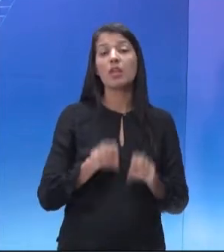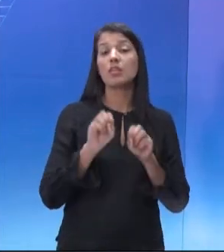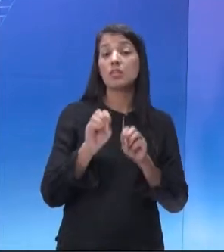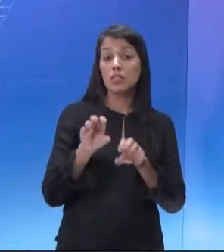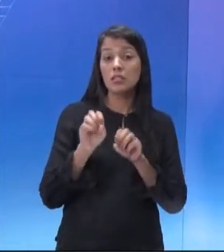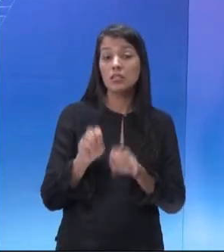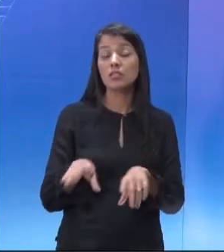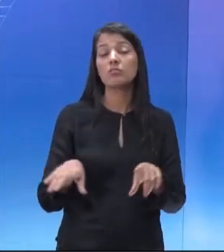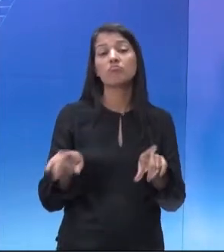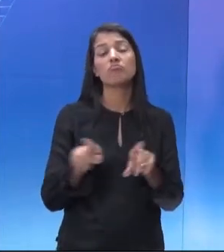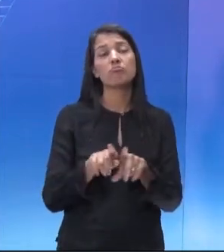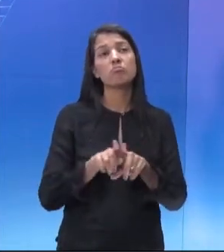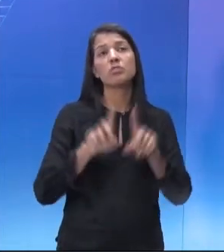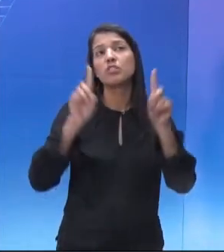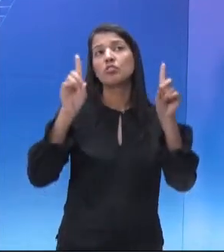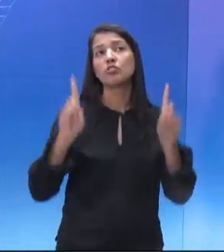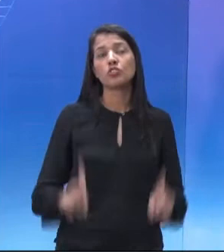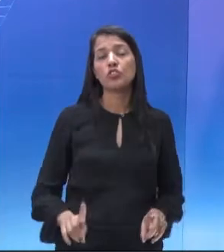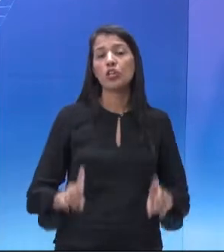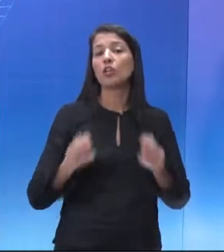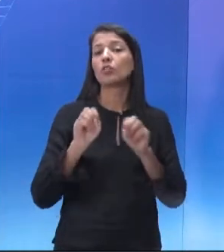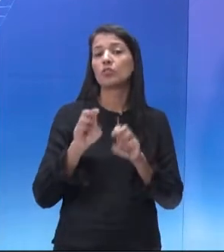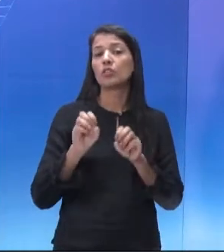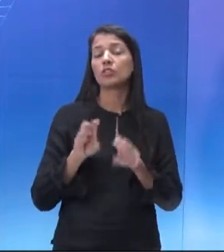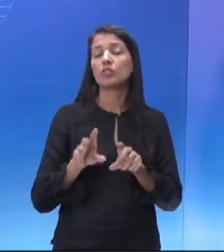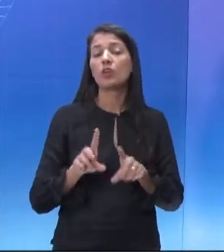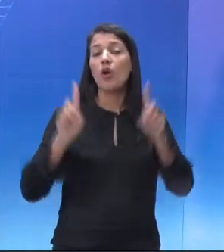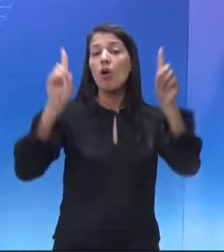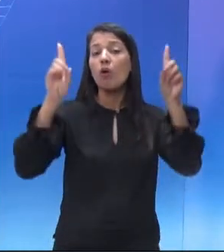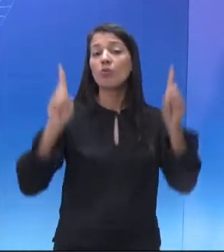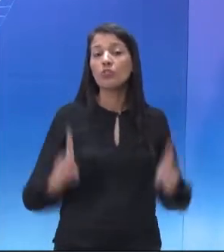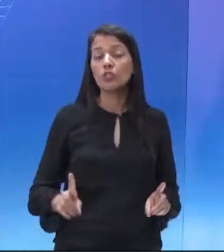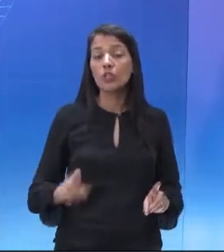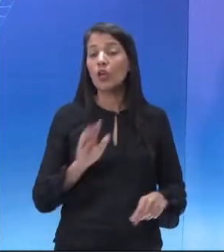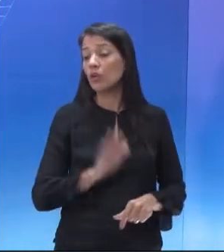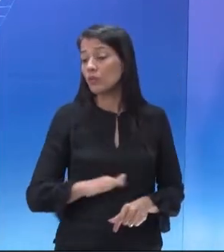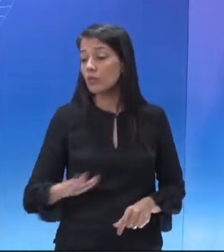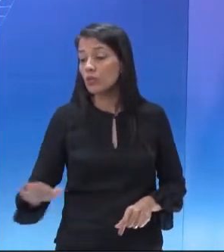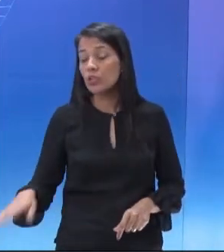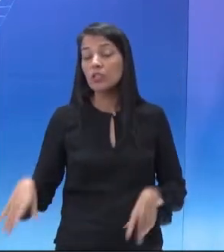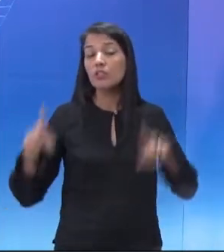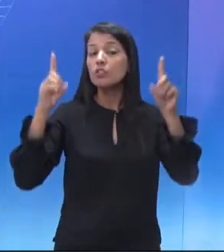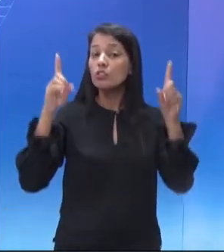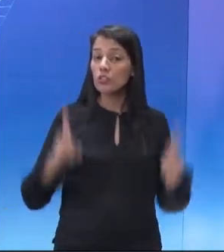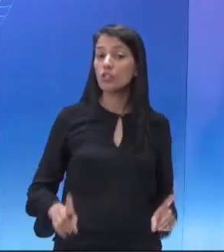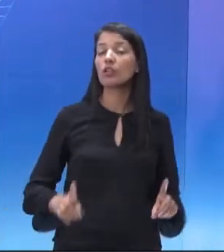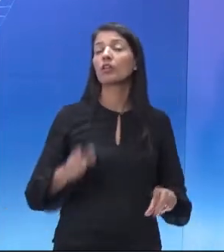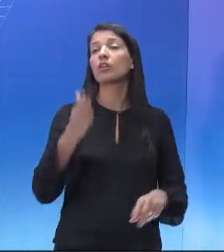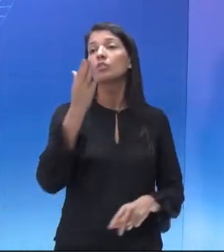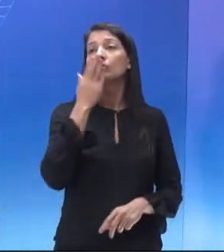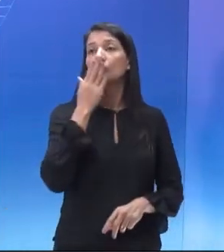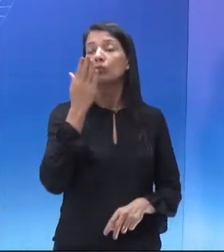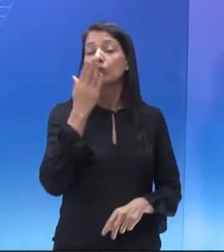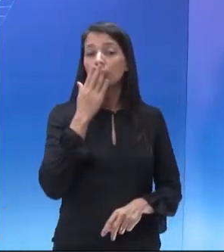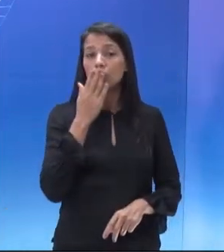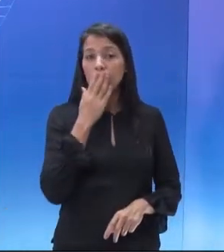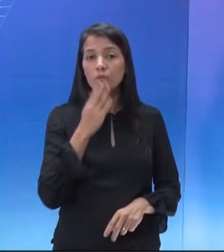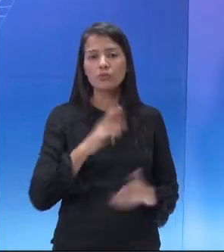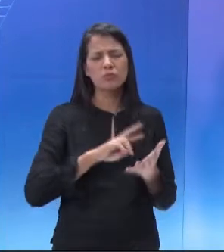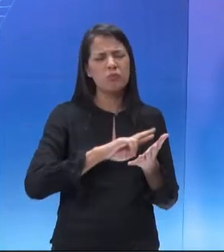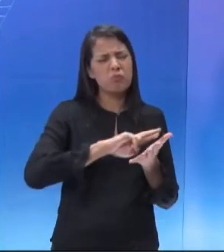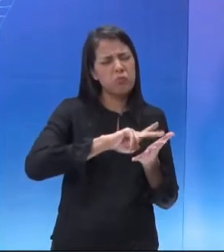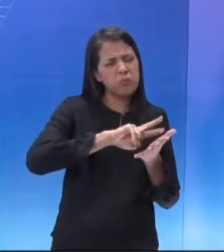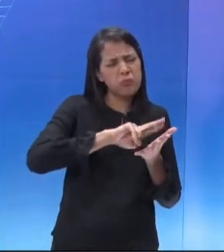o direito das crianças, o direito à coletividade, ao meio ambiente. Então eu estou trazendo uma citação que